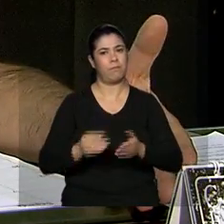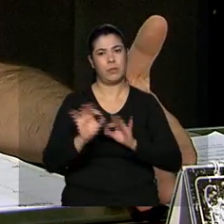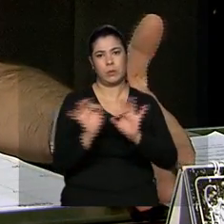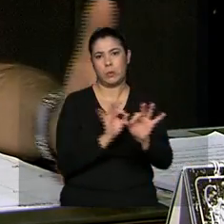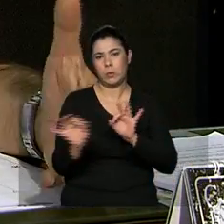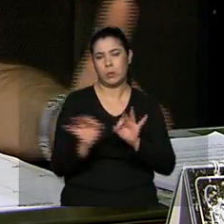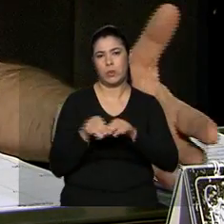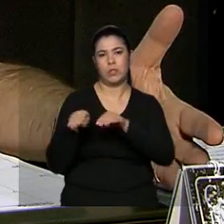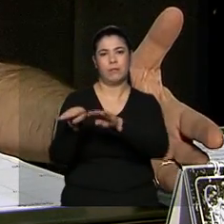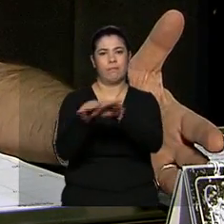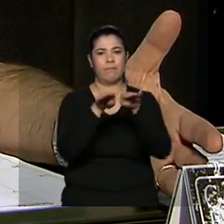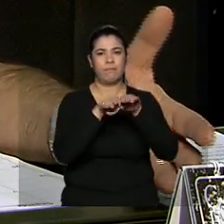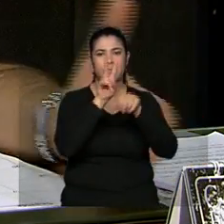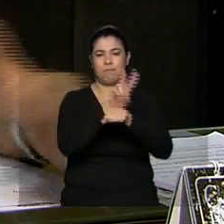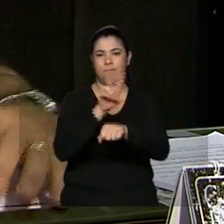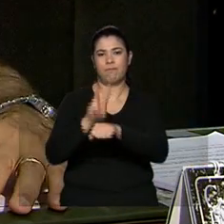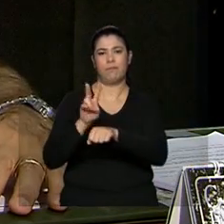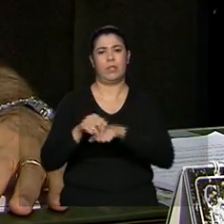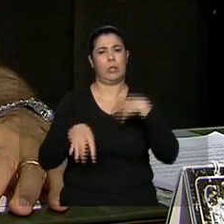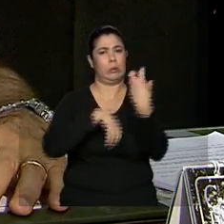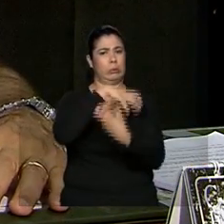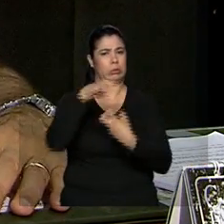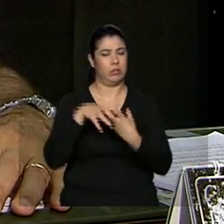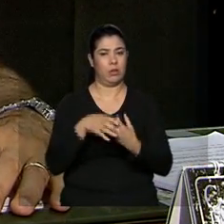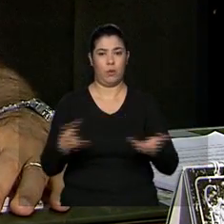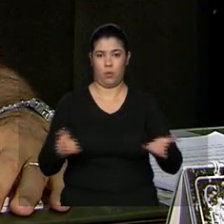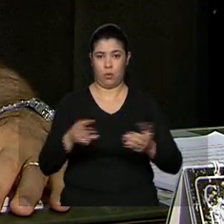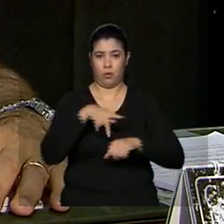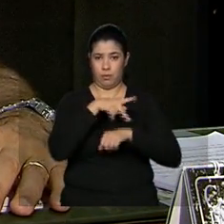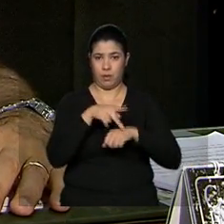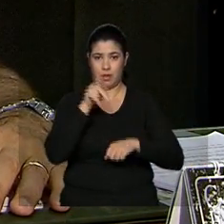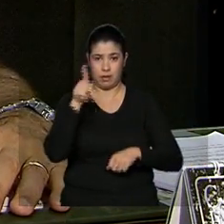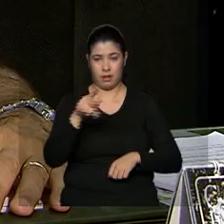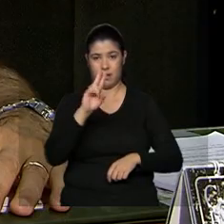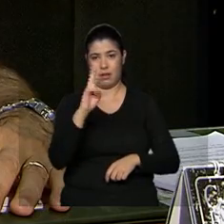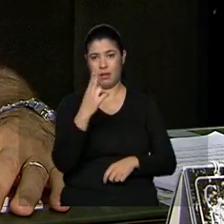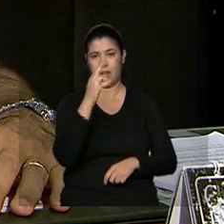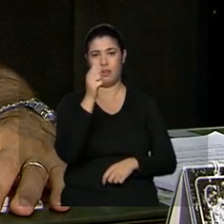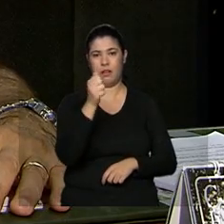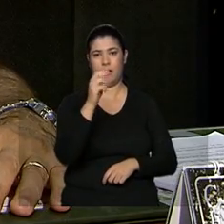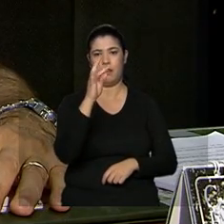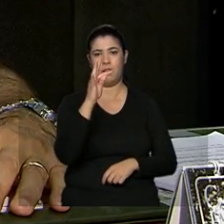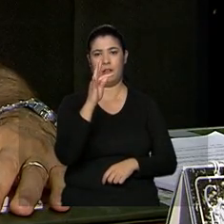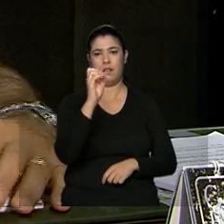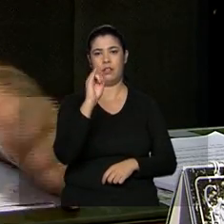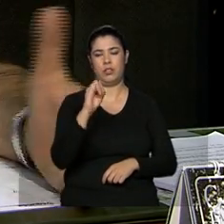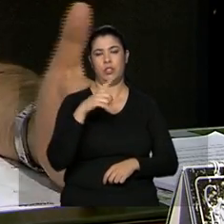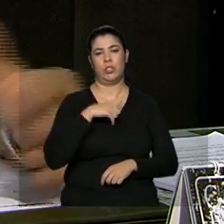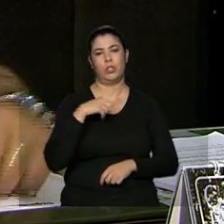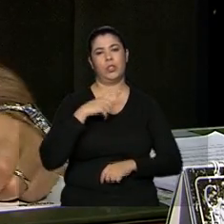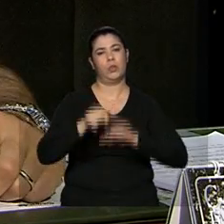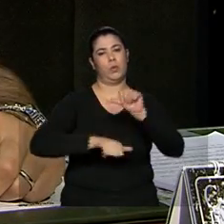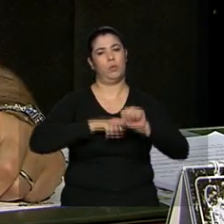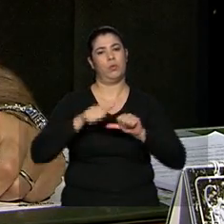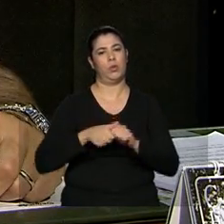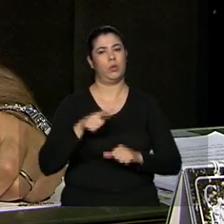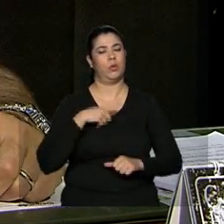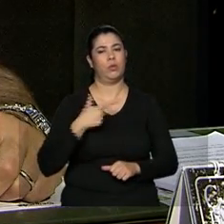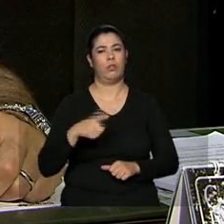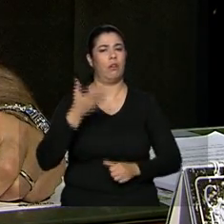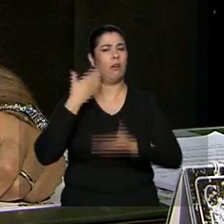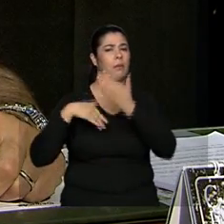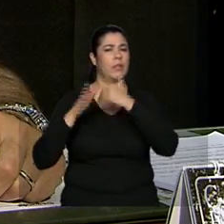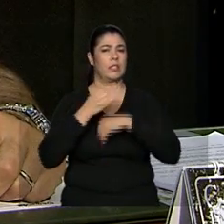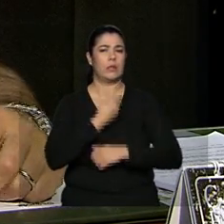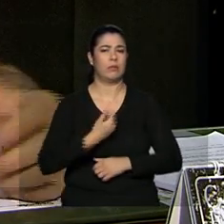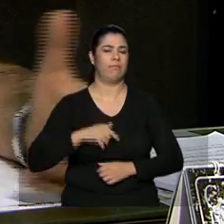ordem, vira o caos. E o Haiti hoje não tem mais aquele caos de quando nós chegamos. Estava um país sem governo quando